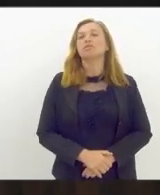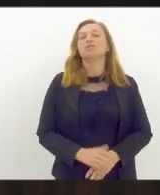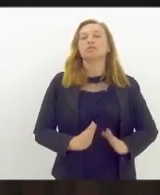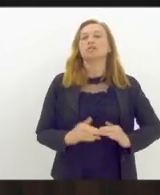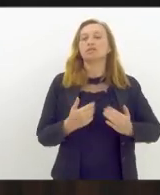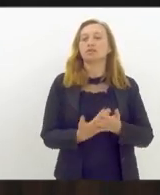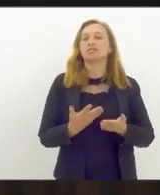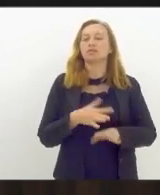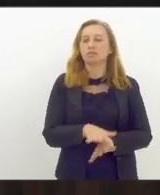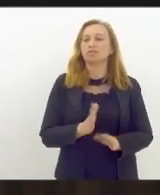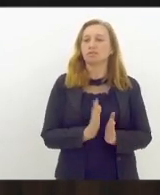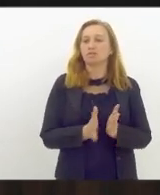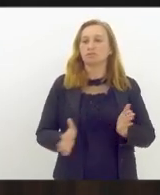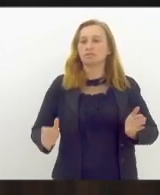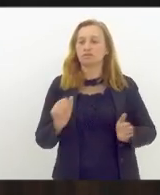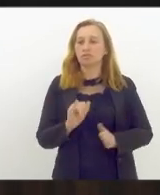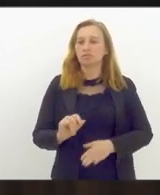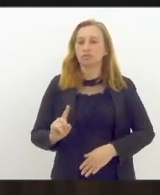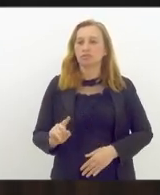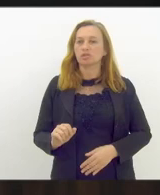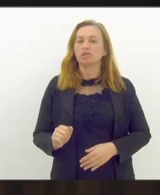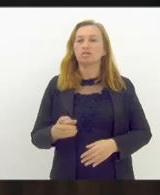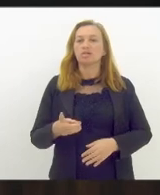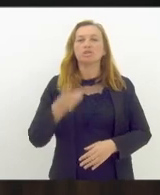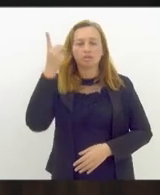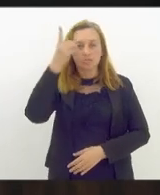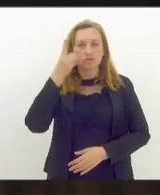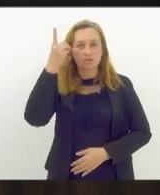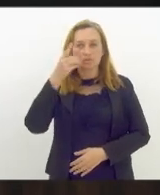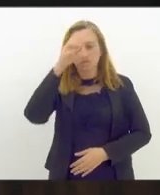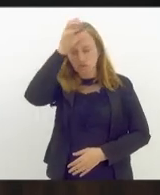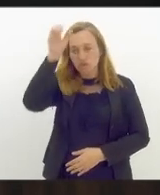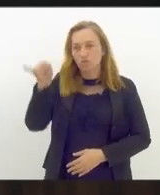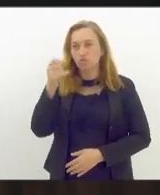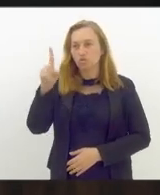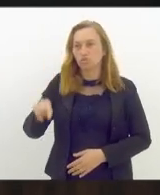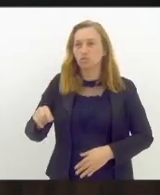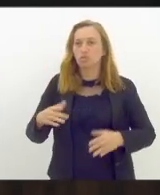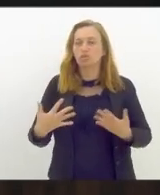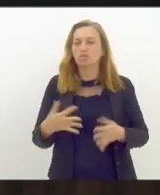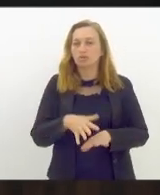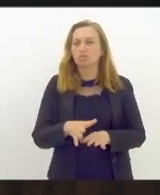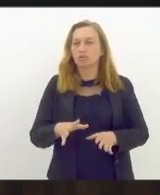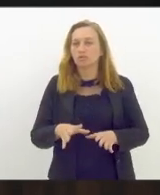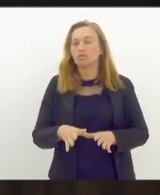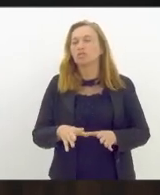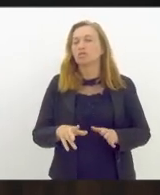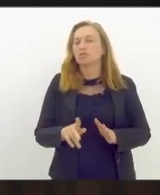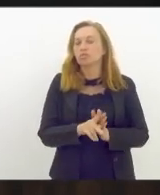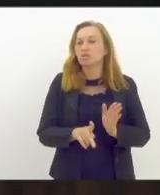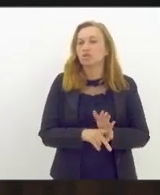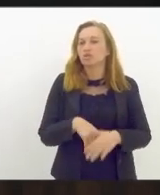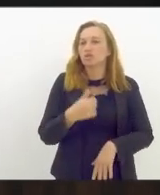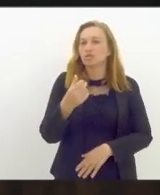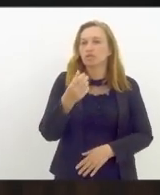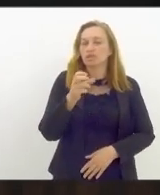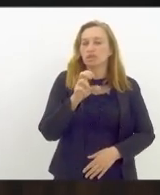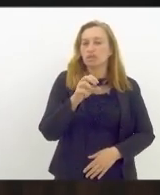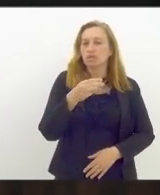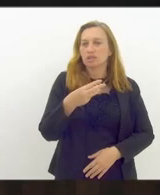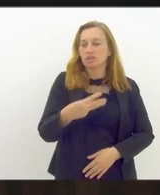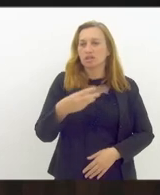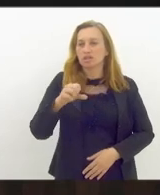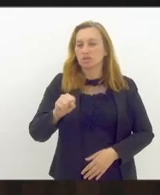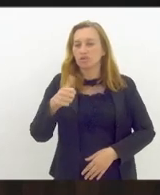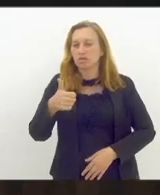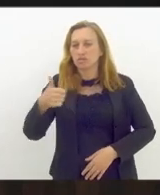Requerimento para inclusão na ordem do dia, de autoria da deputada Tia Ju, a inclusão do projeto de lei 5891, que